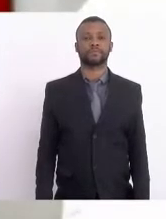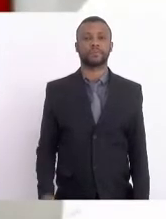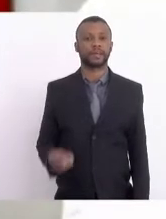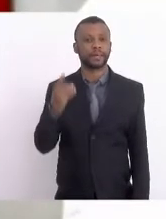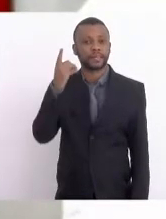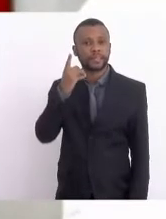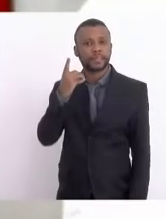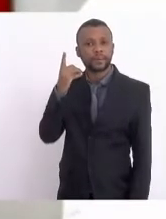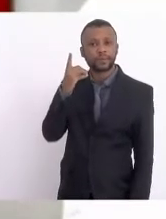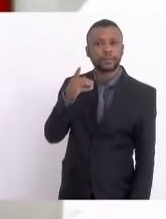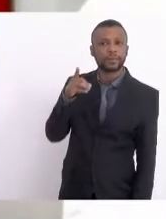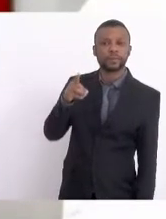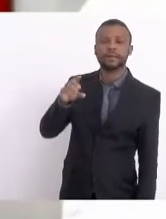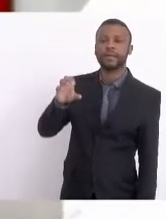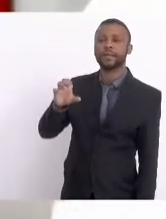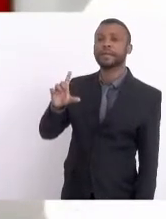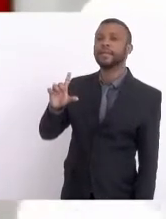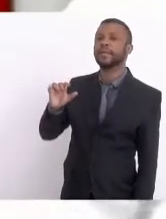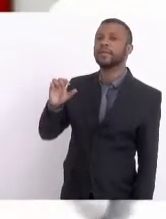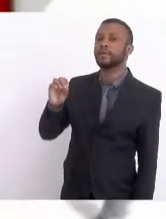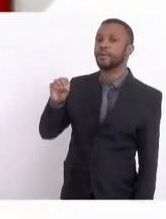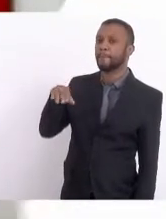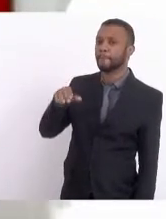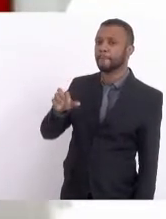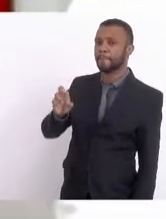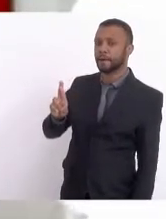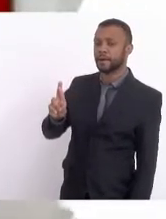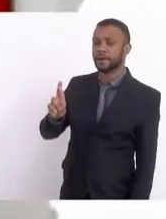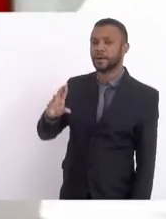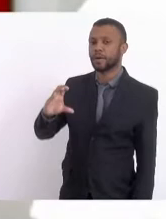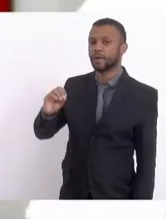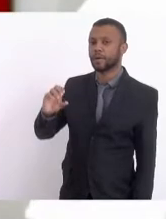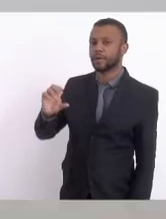Deputado Eliomar Coelho.